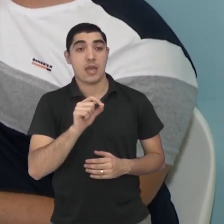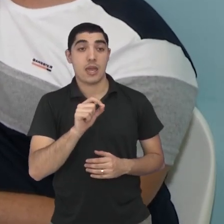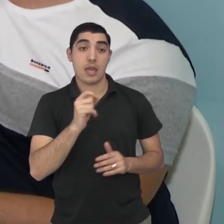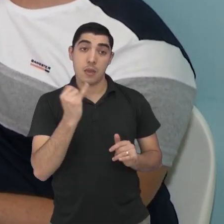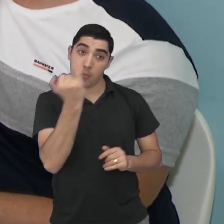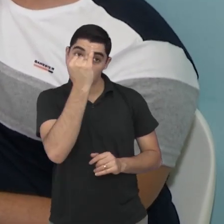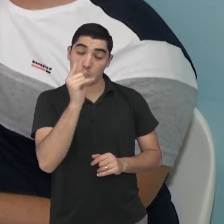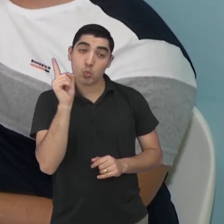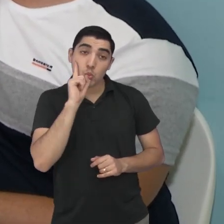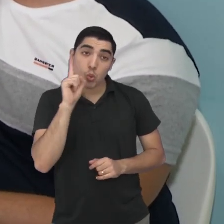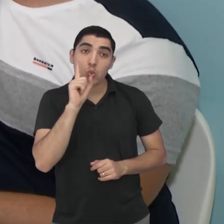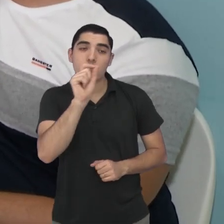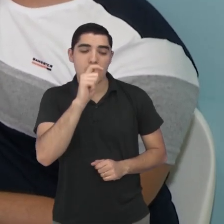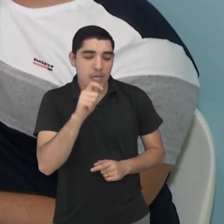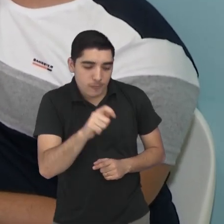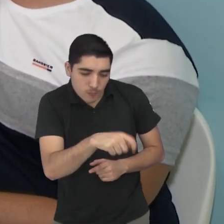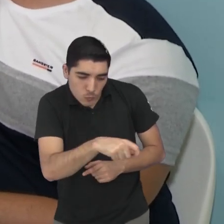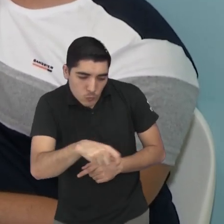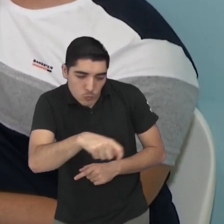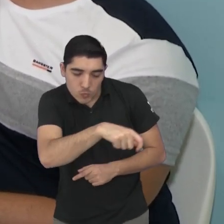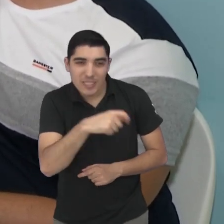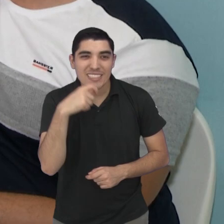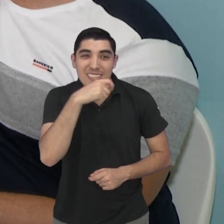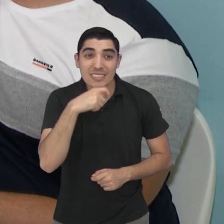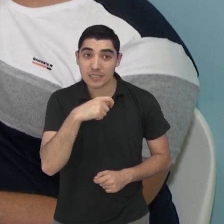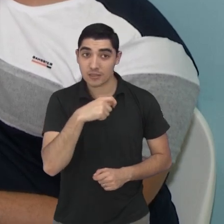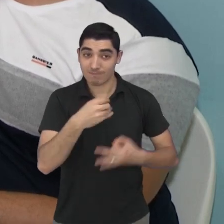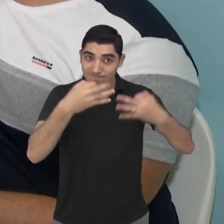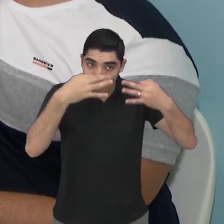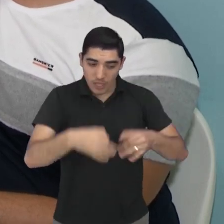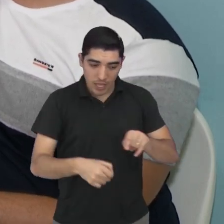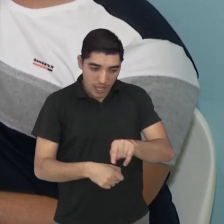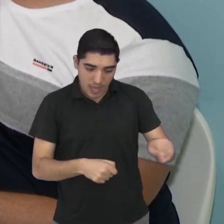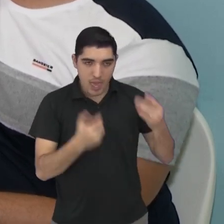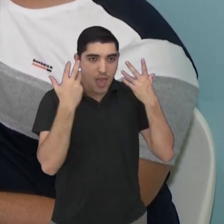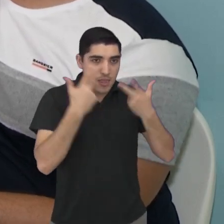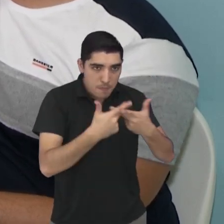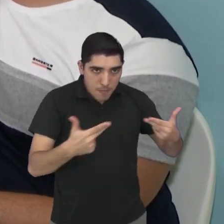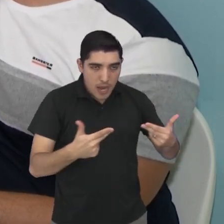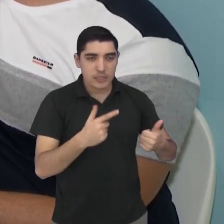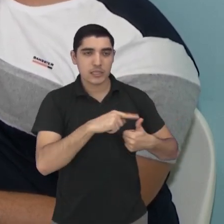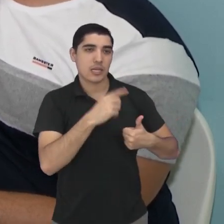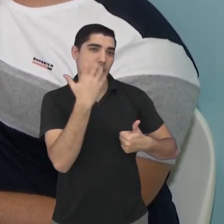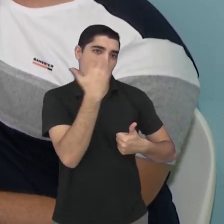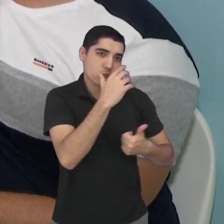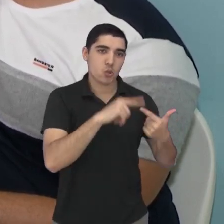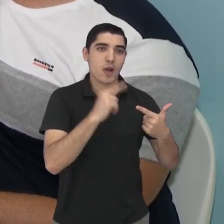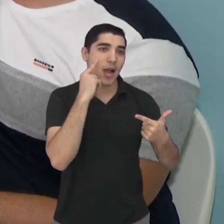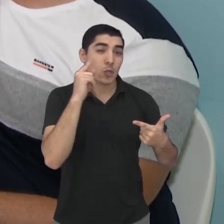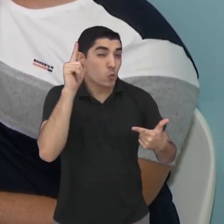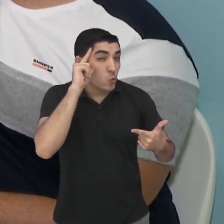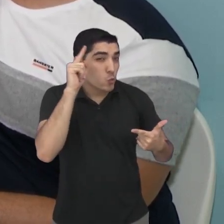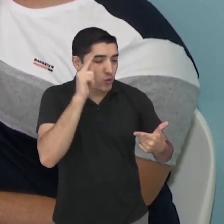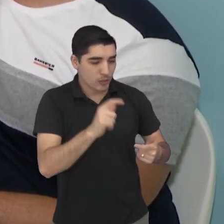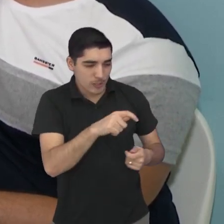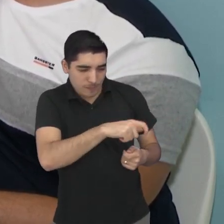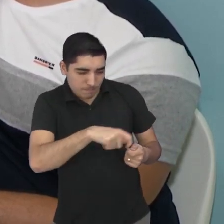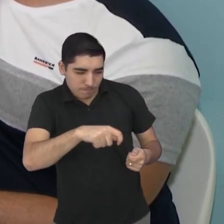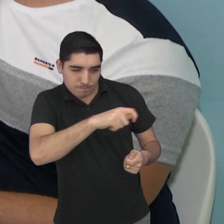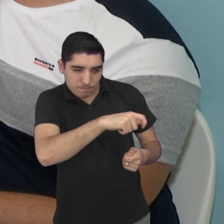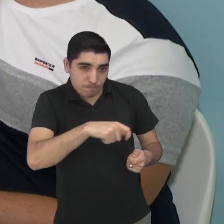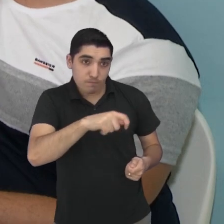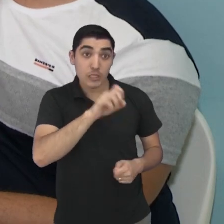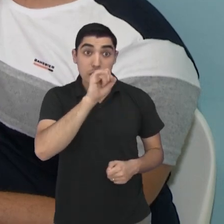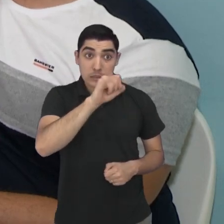é escovar. Então, o ideal seria que nós conseguíssemos escovar os dentes dos pets, cães e gatos, diariamente. Quanto